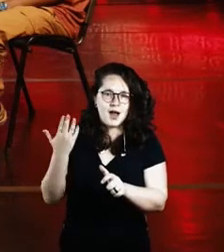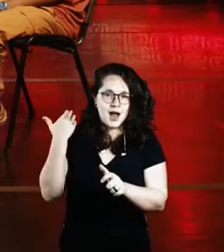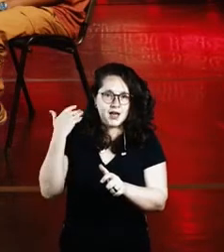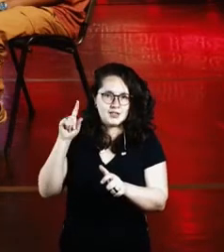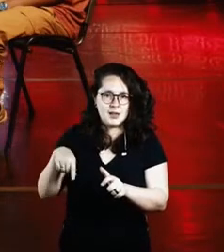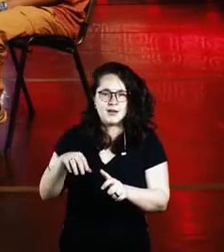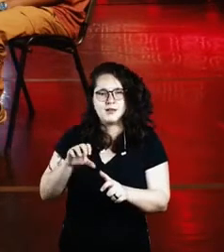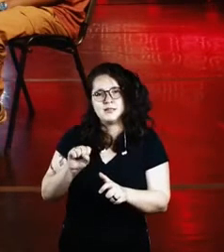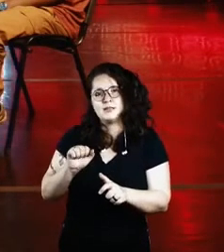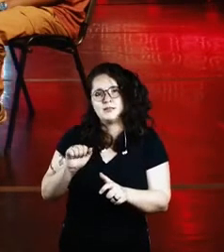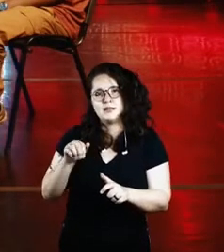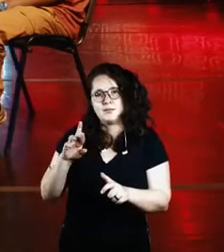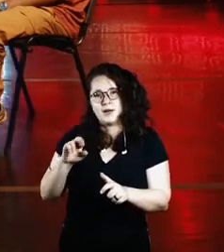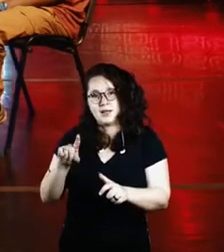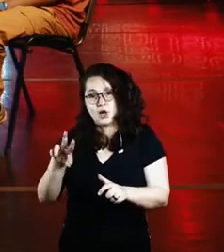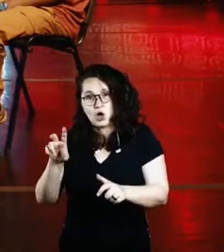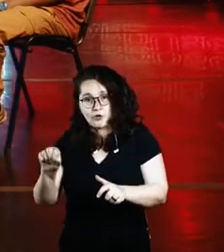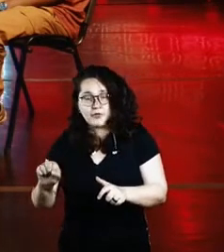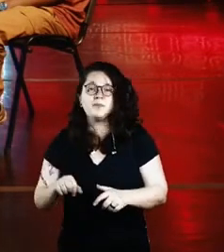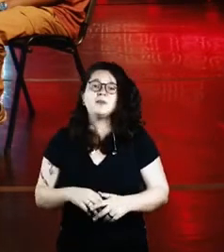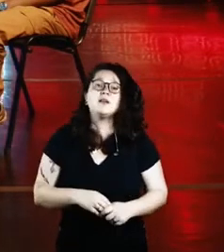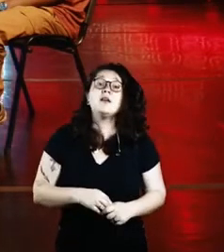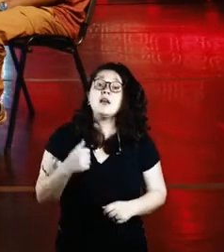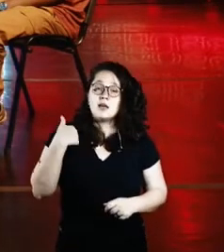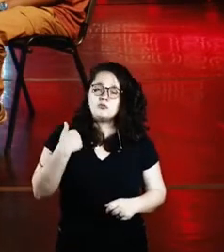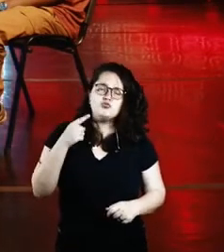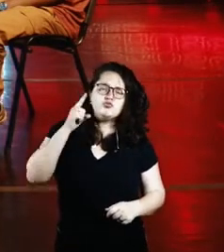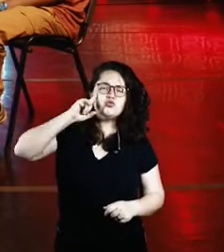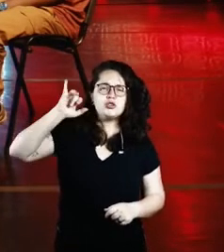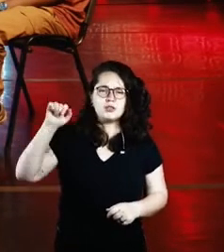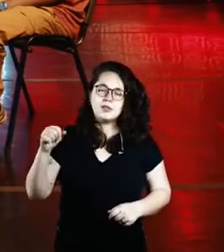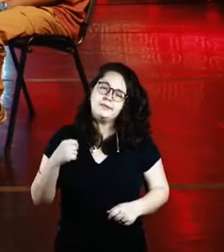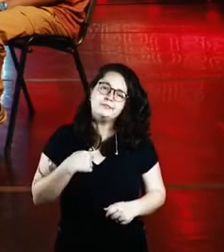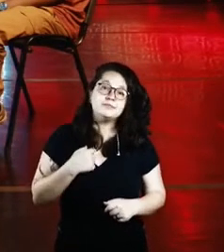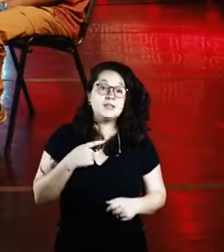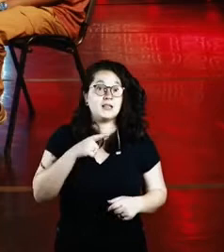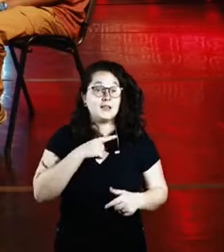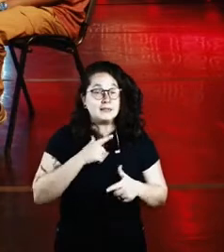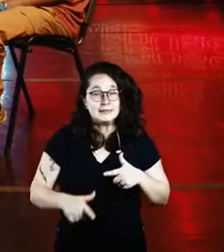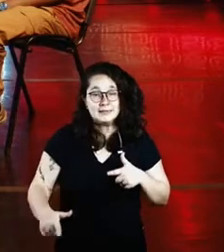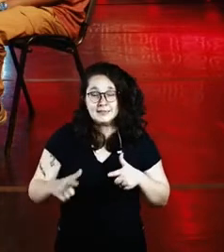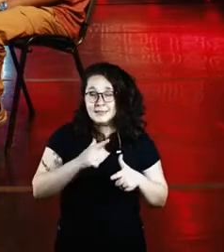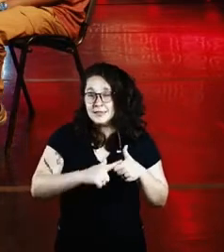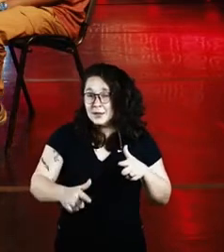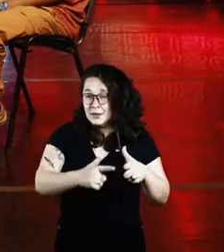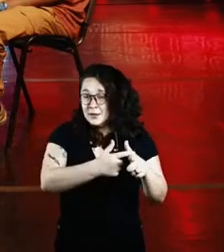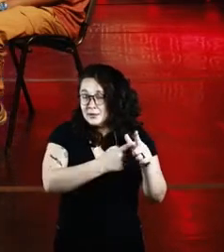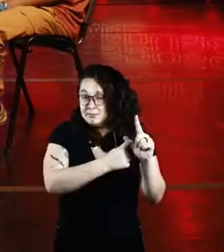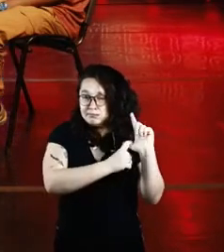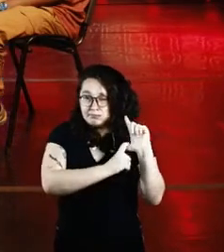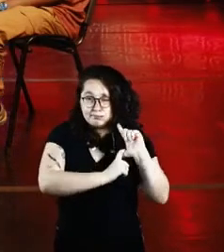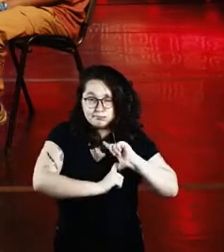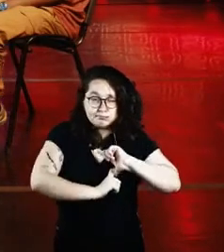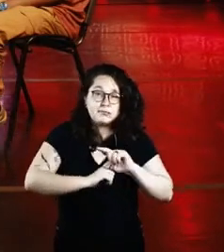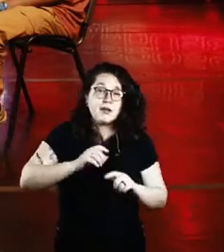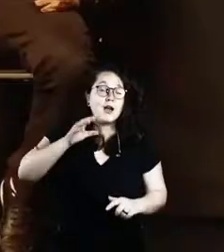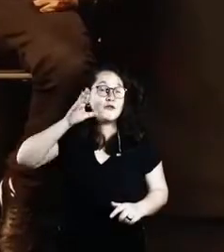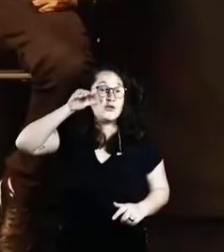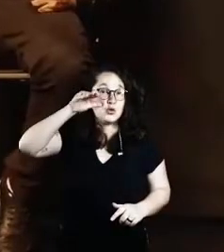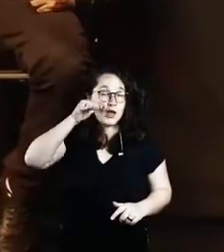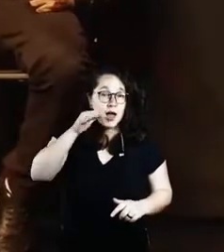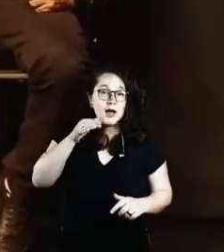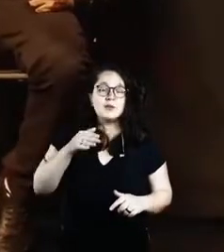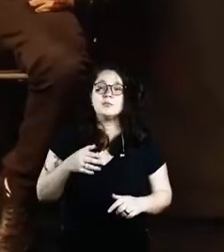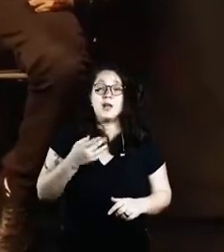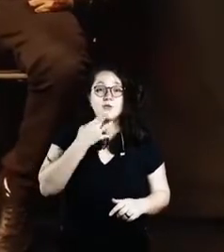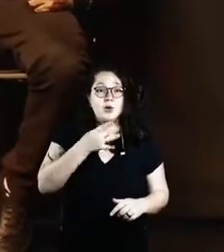outras casas também, que eu também atendia eles, né? E o cara, um dia, ele se enfiou em umas dívidas imensas com o funcionário, era penhora, sob penhora, não sei o que, não sei o que, ele deu a chave na minha